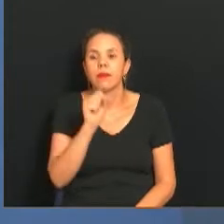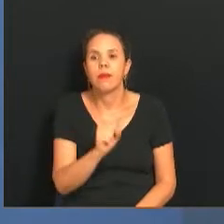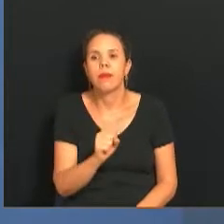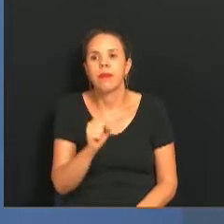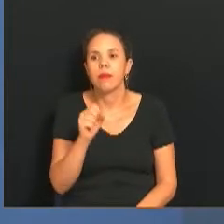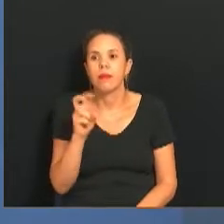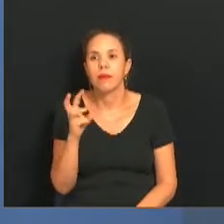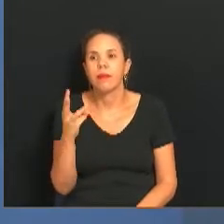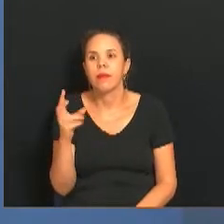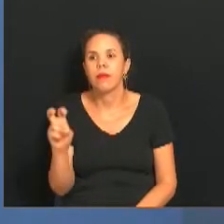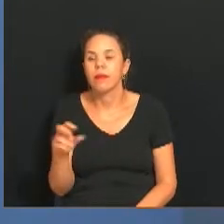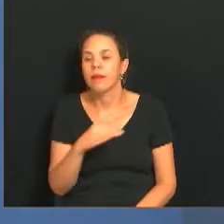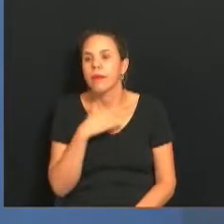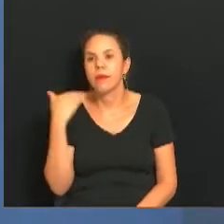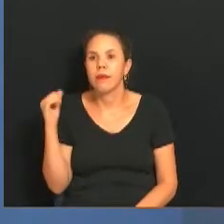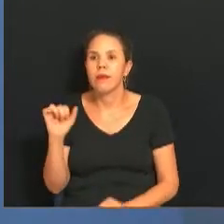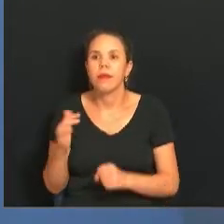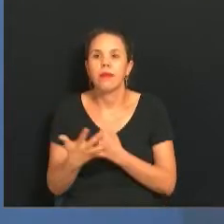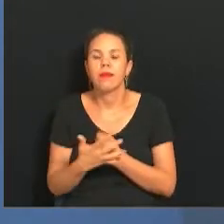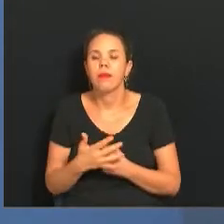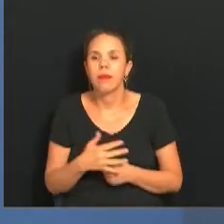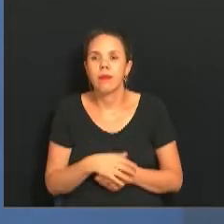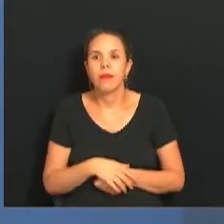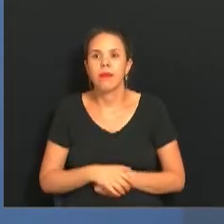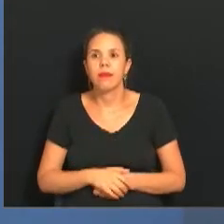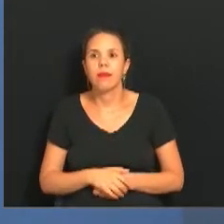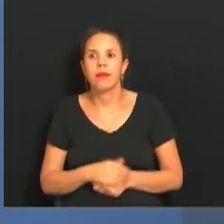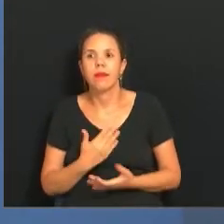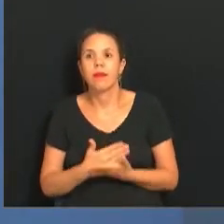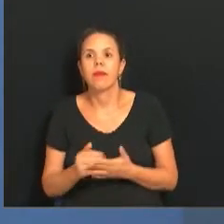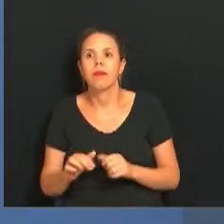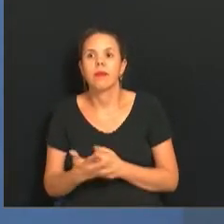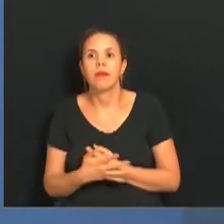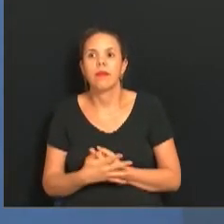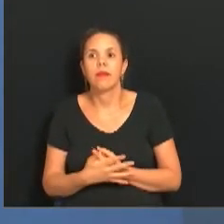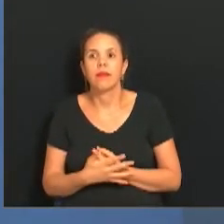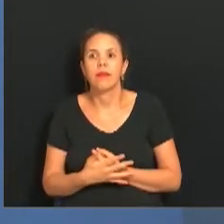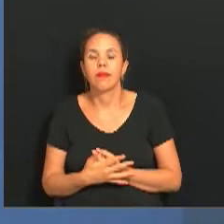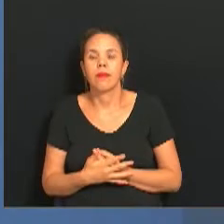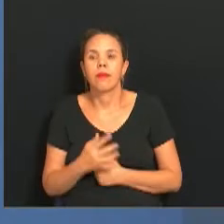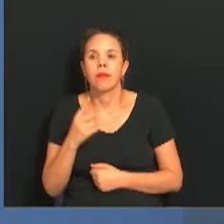164.835 mortes devido à Covid-19 desde o início da pandemia, com